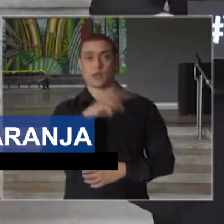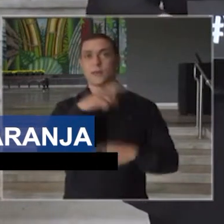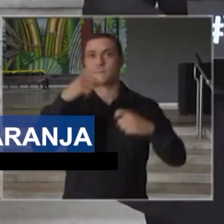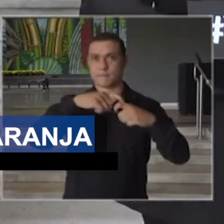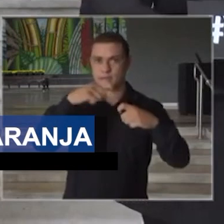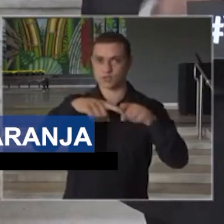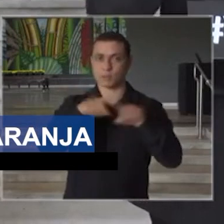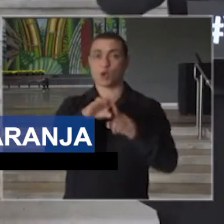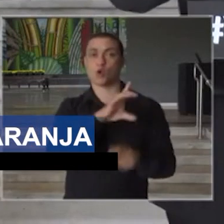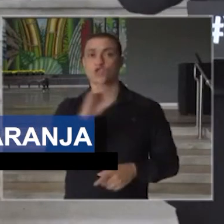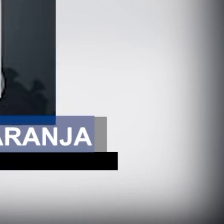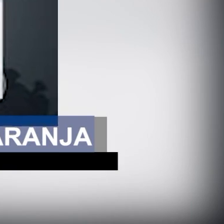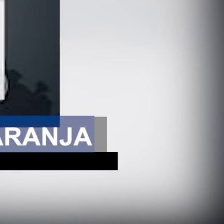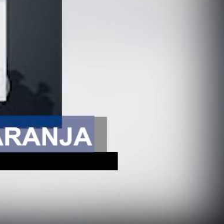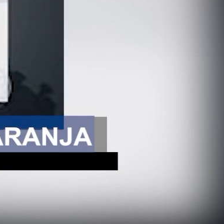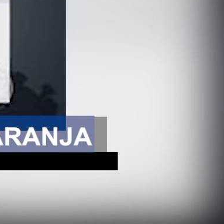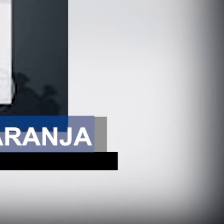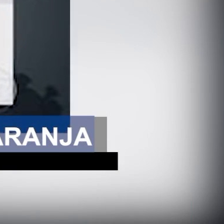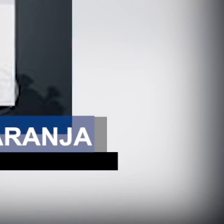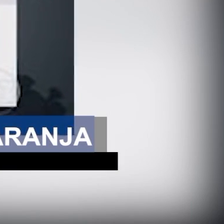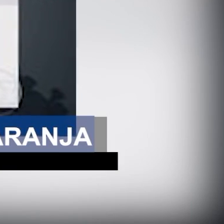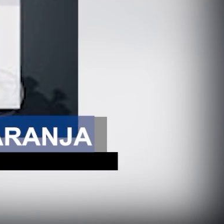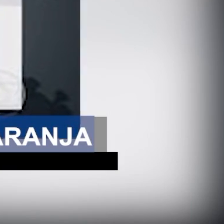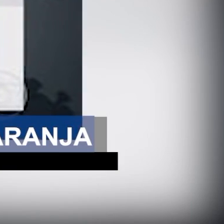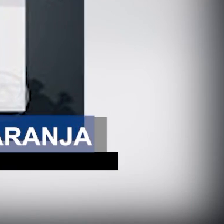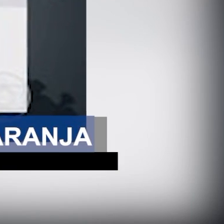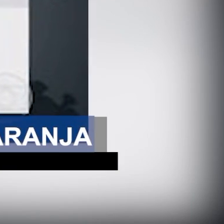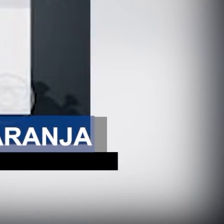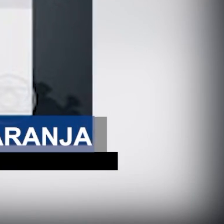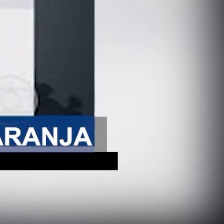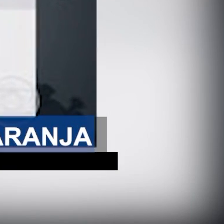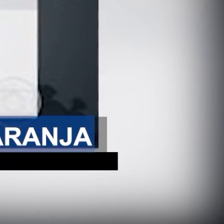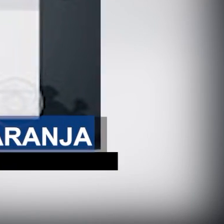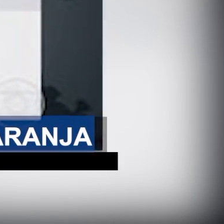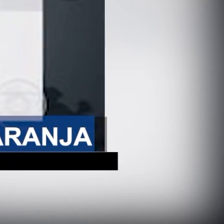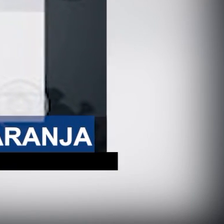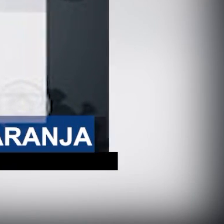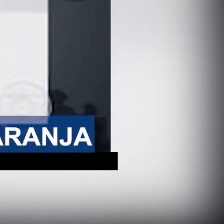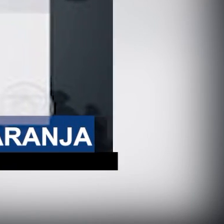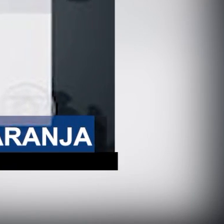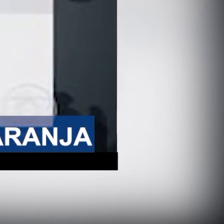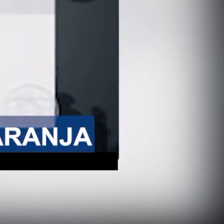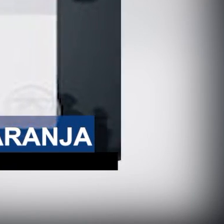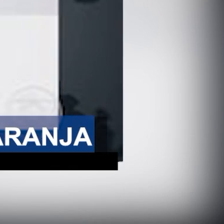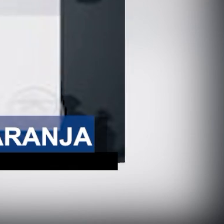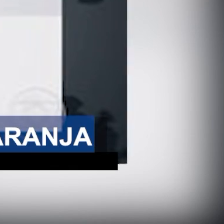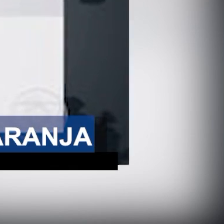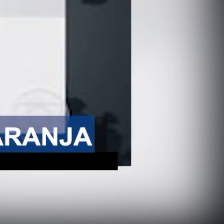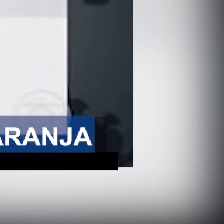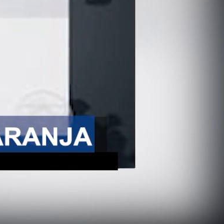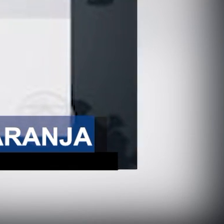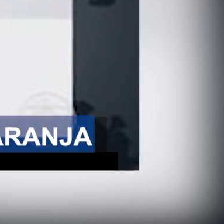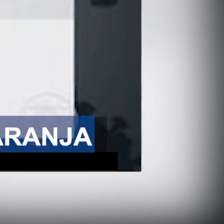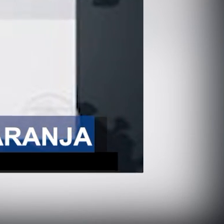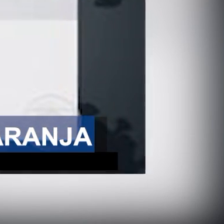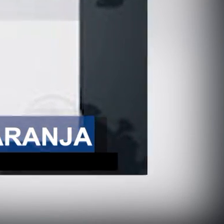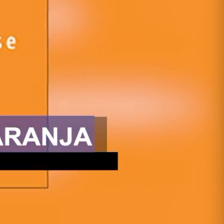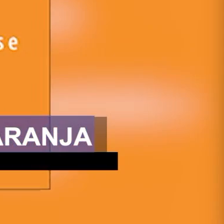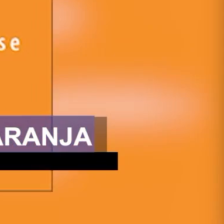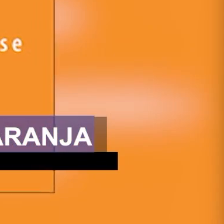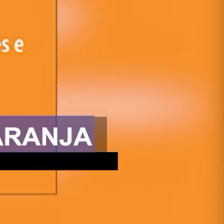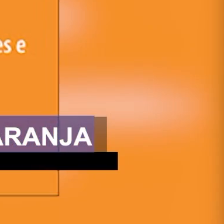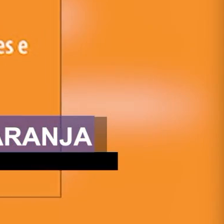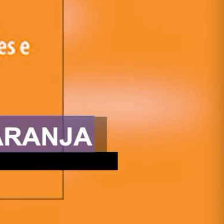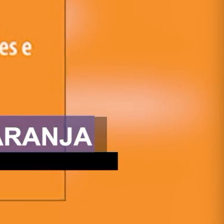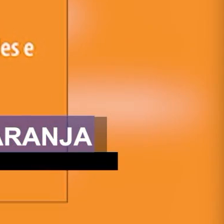de atividades econômicas em todo o estado as medidas já vale para este próximo final de semana Cubatão passa agora